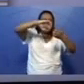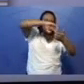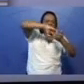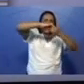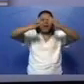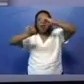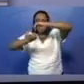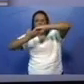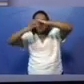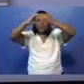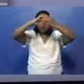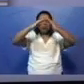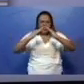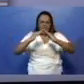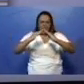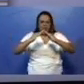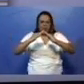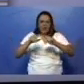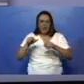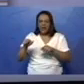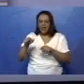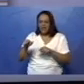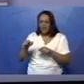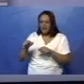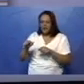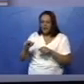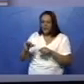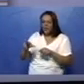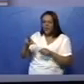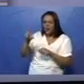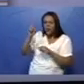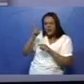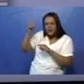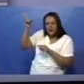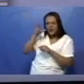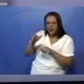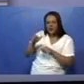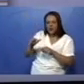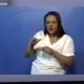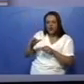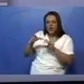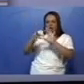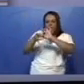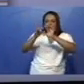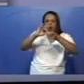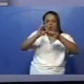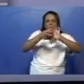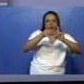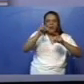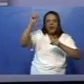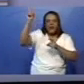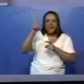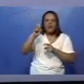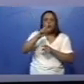aqui são os deuses do Olimpo, os Zeus e mais outros deuses que ocupavam o Olimpo,